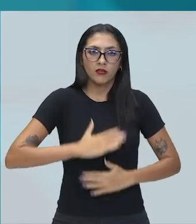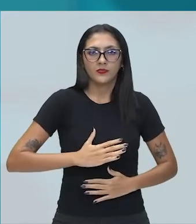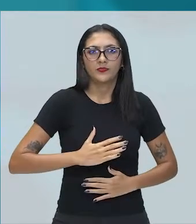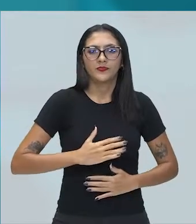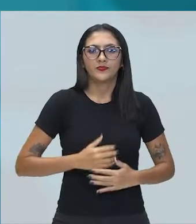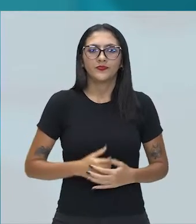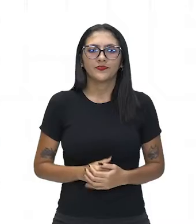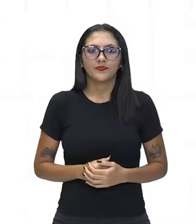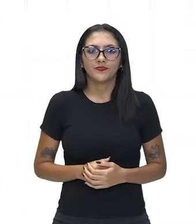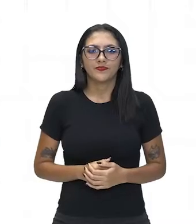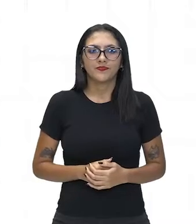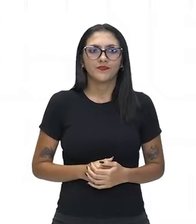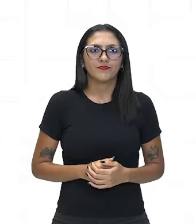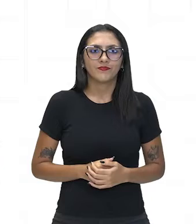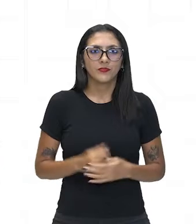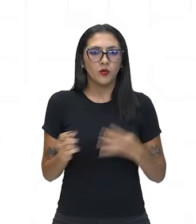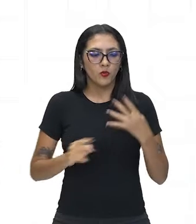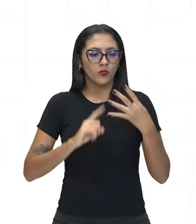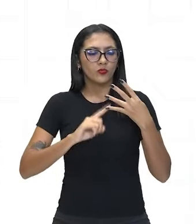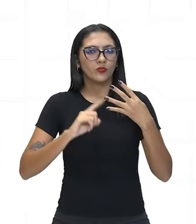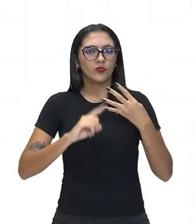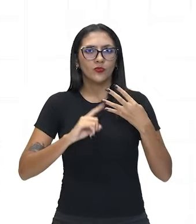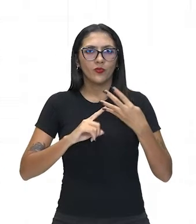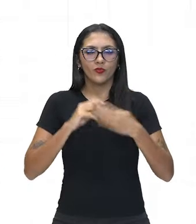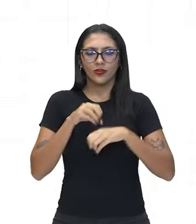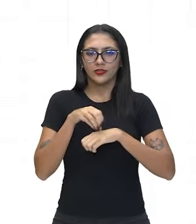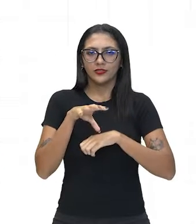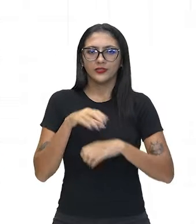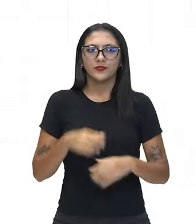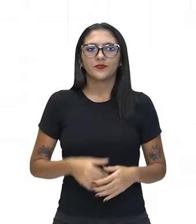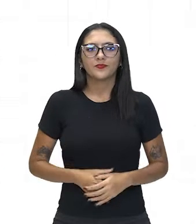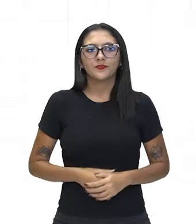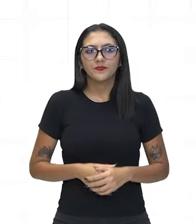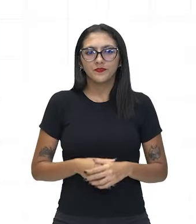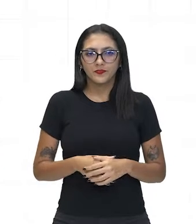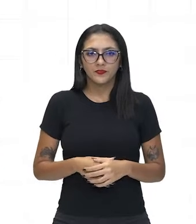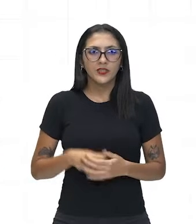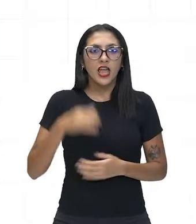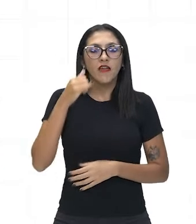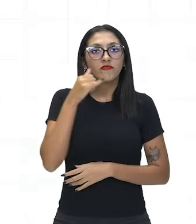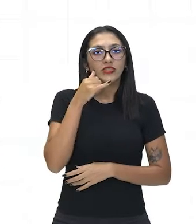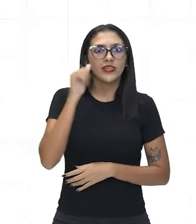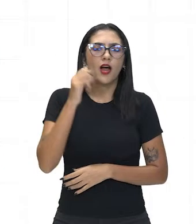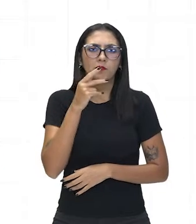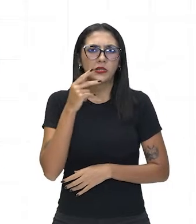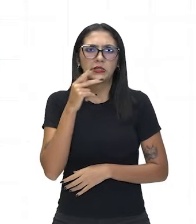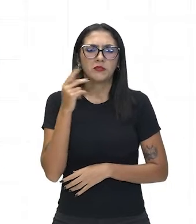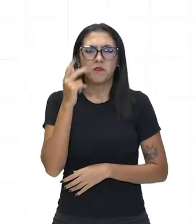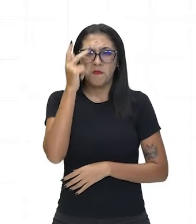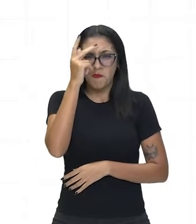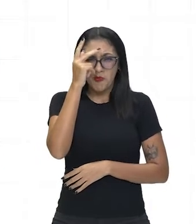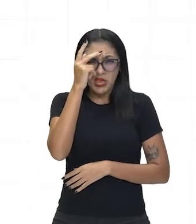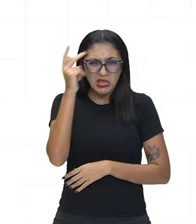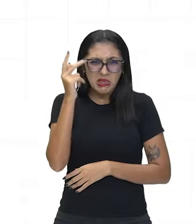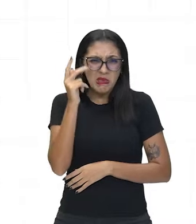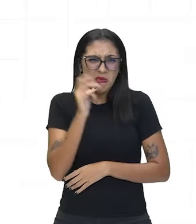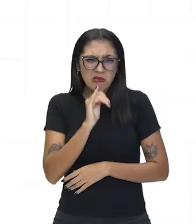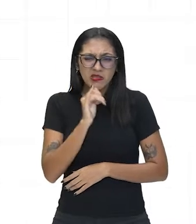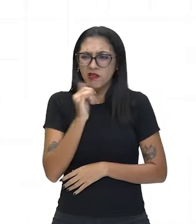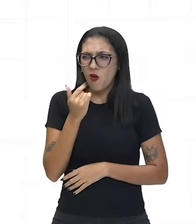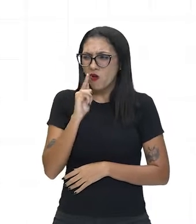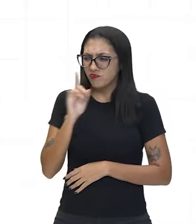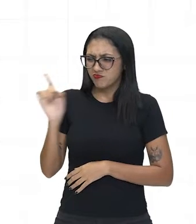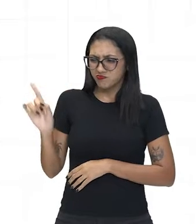nossa quarta dica diz assim: impedir que testemunhas removam ou manuseiem